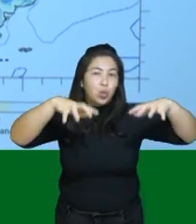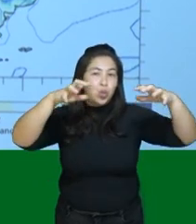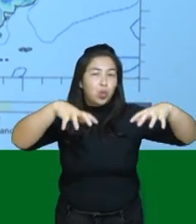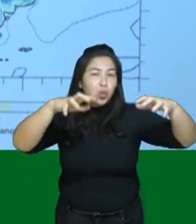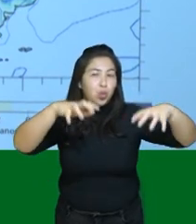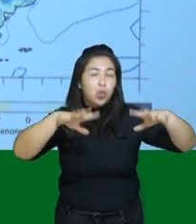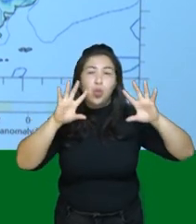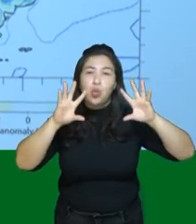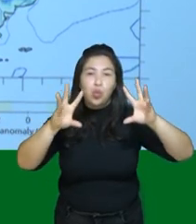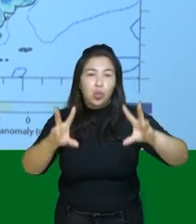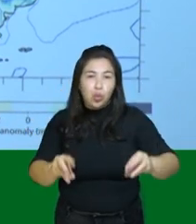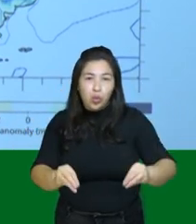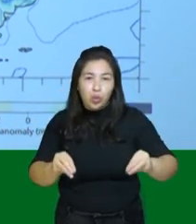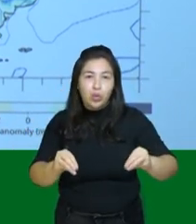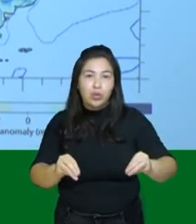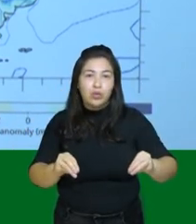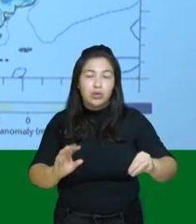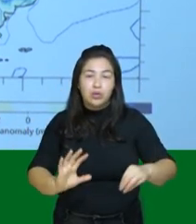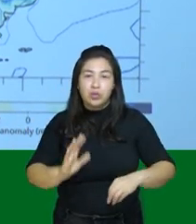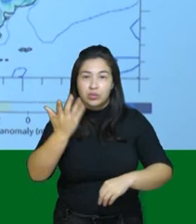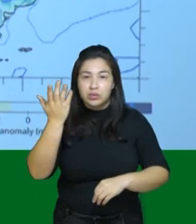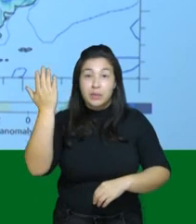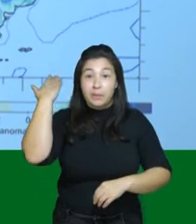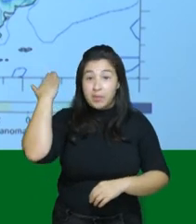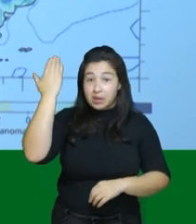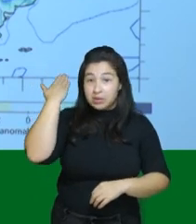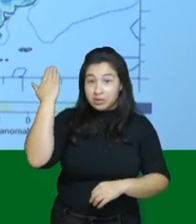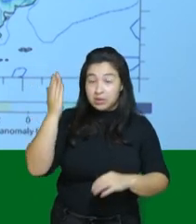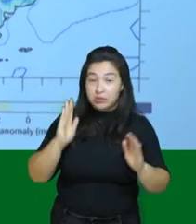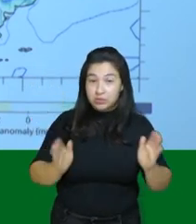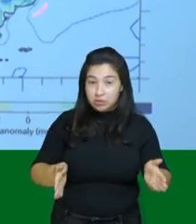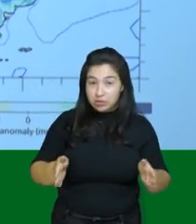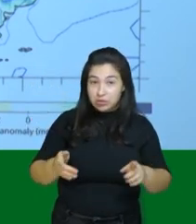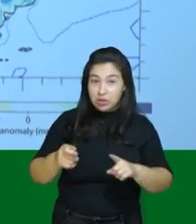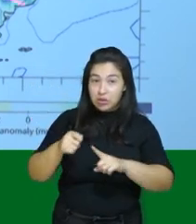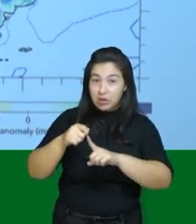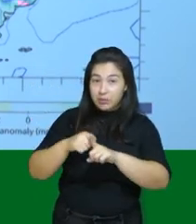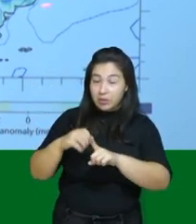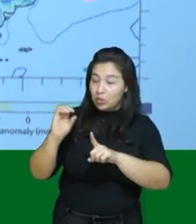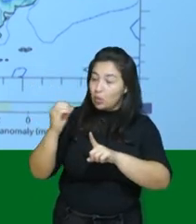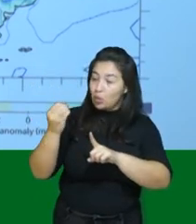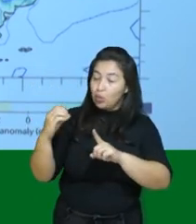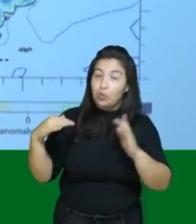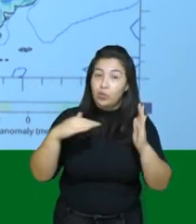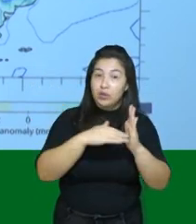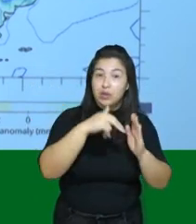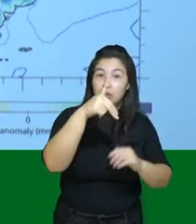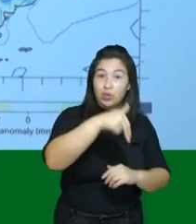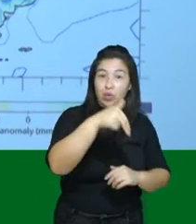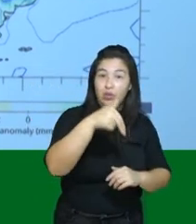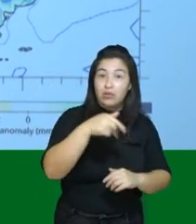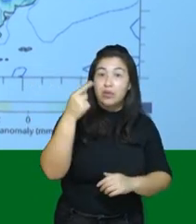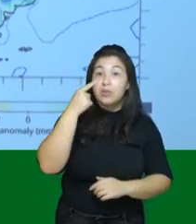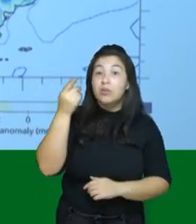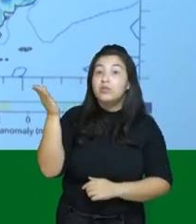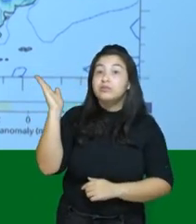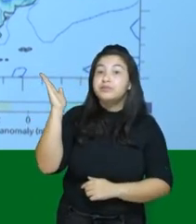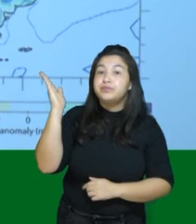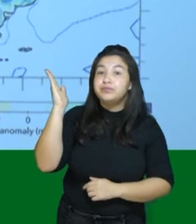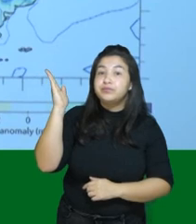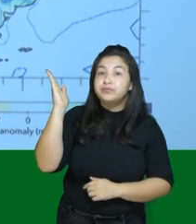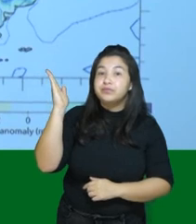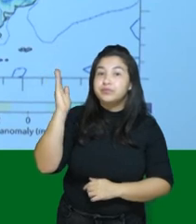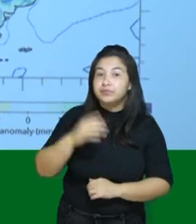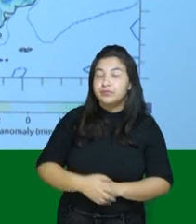de todos os eventos de El Niño passados em outubro, novembro. Olha aqui, ó. Olha o que está ali.